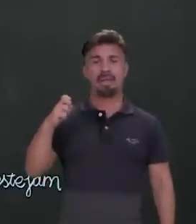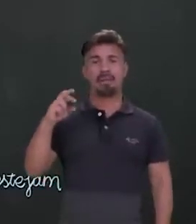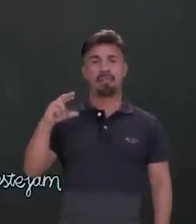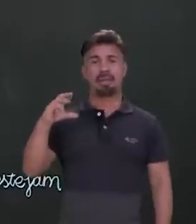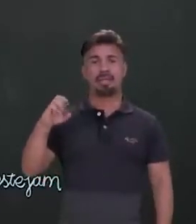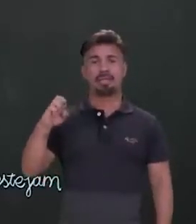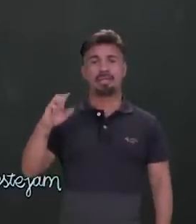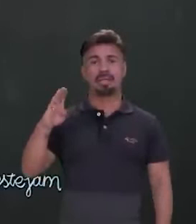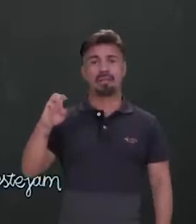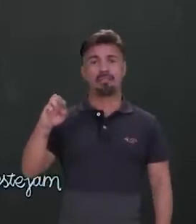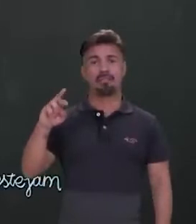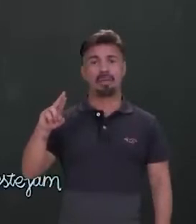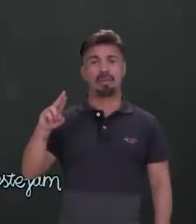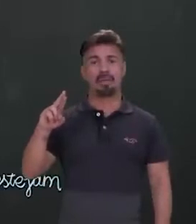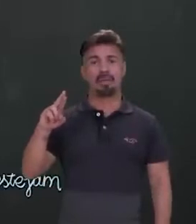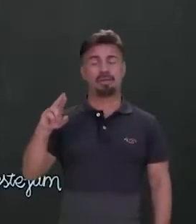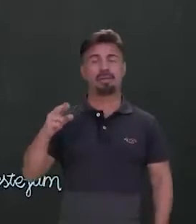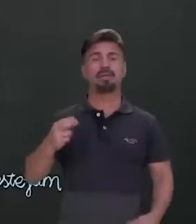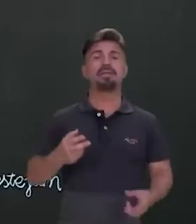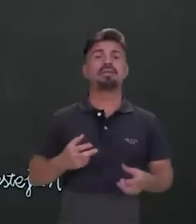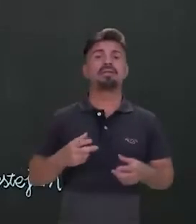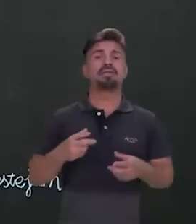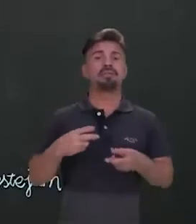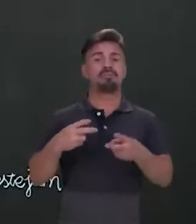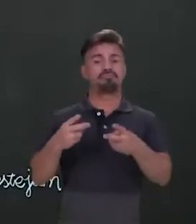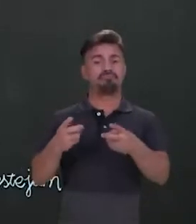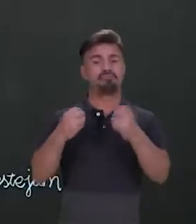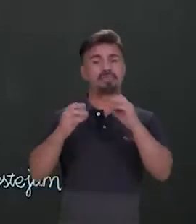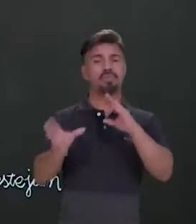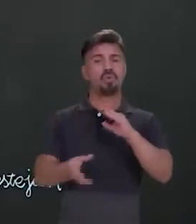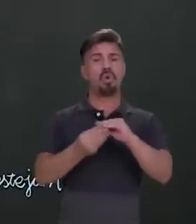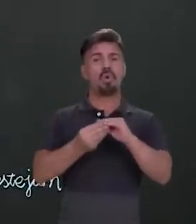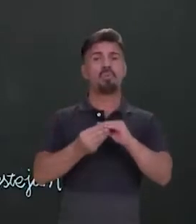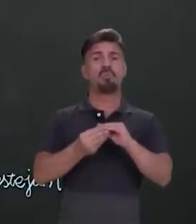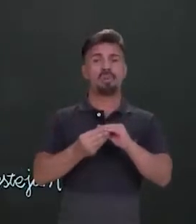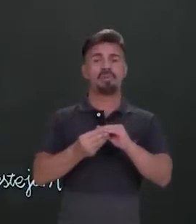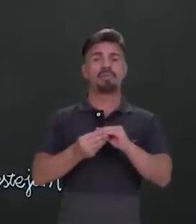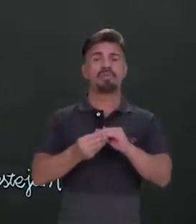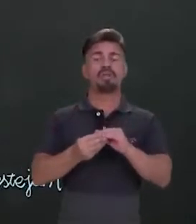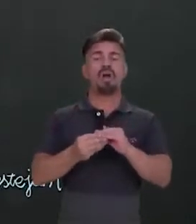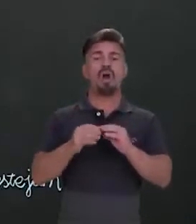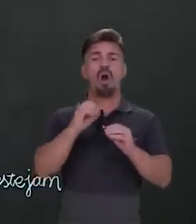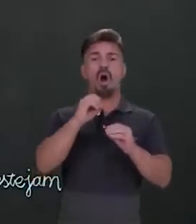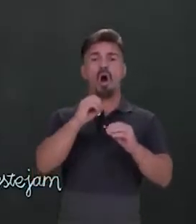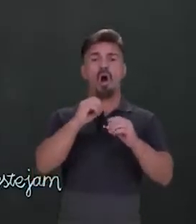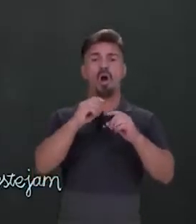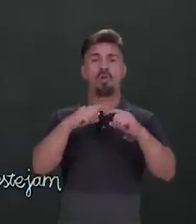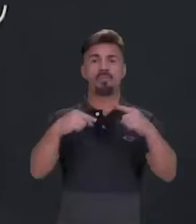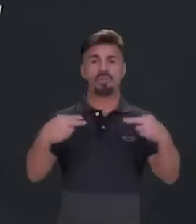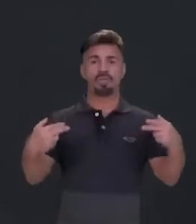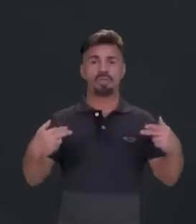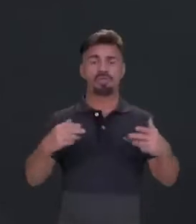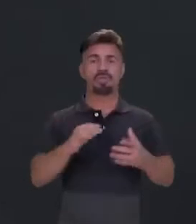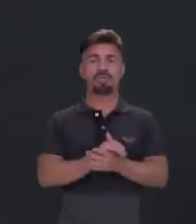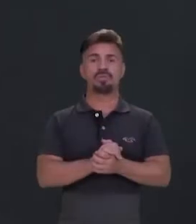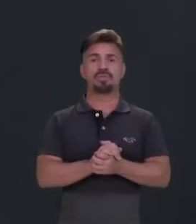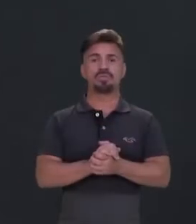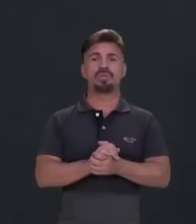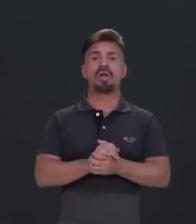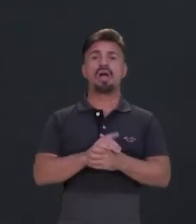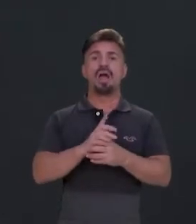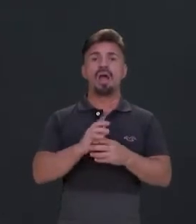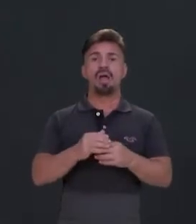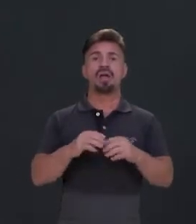percebeu isso. Logo, é um complemento verbal. Os complementos têm o nome de objeto. Nesse caso, essa